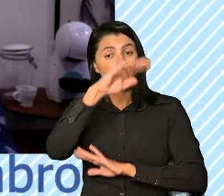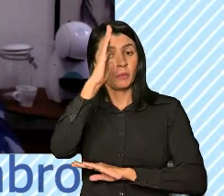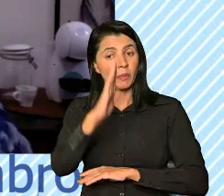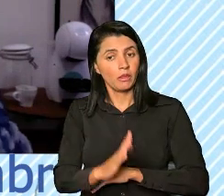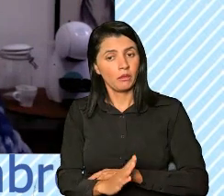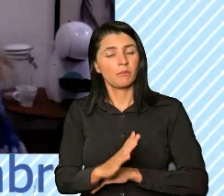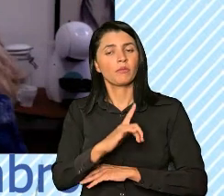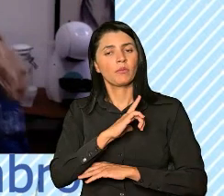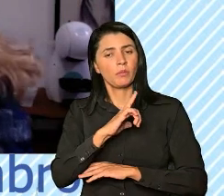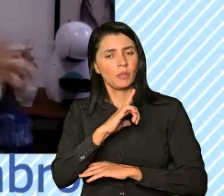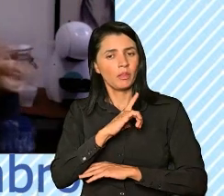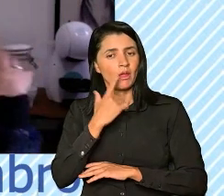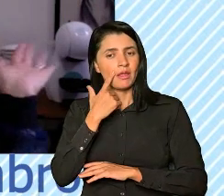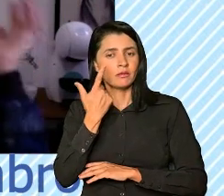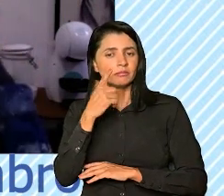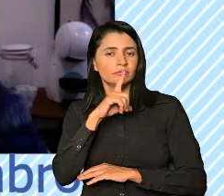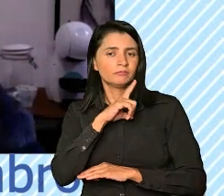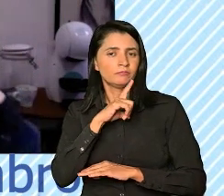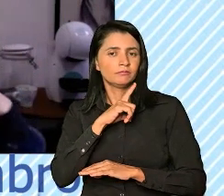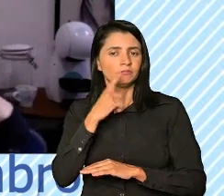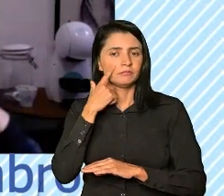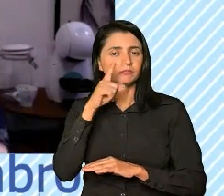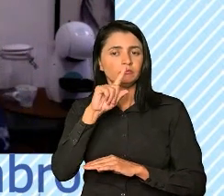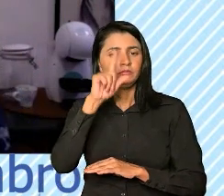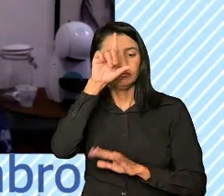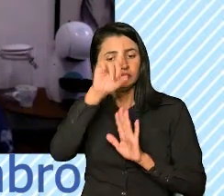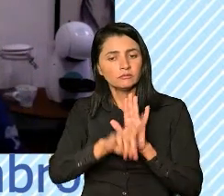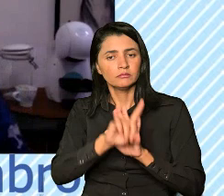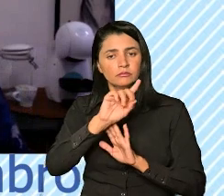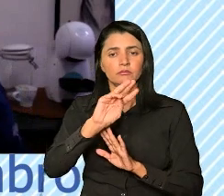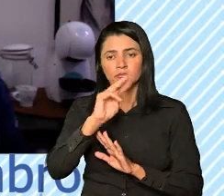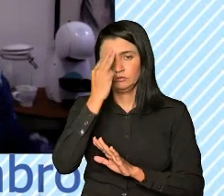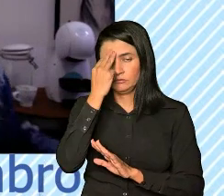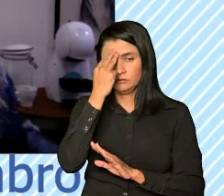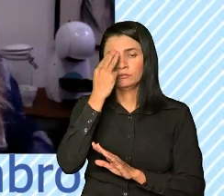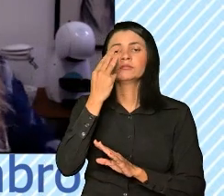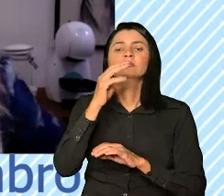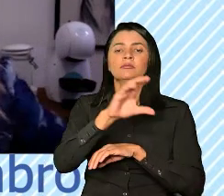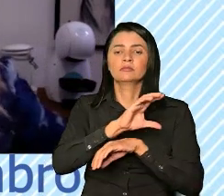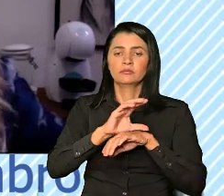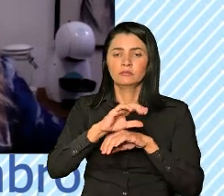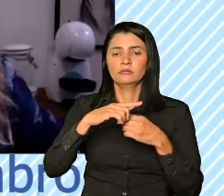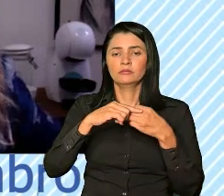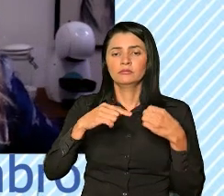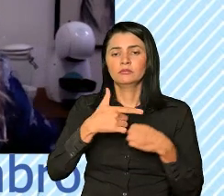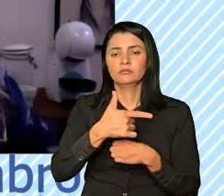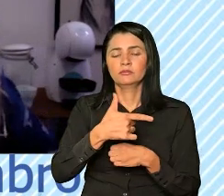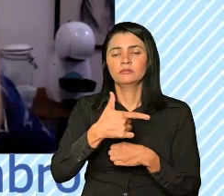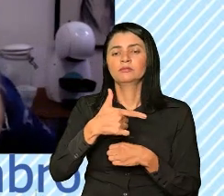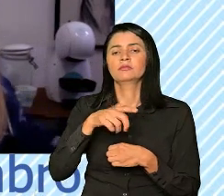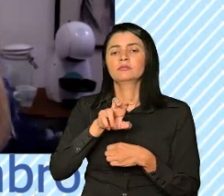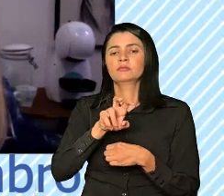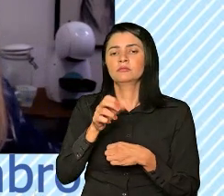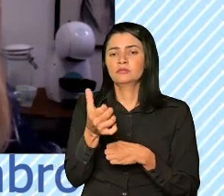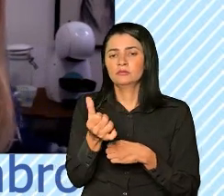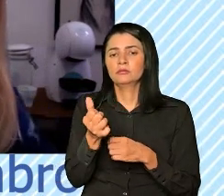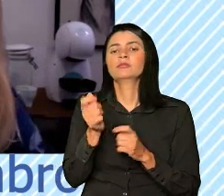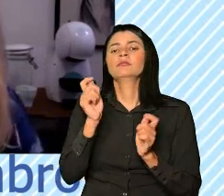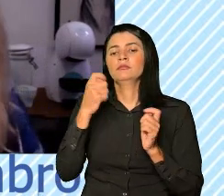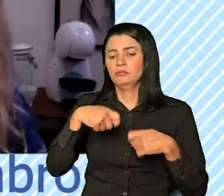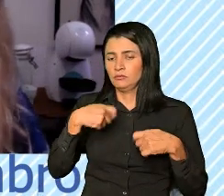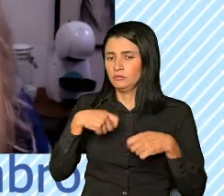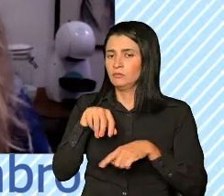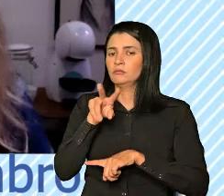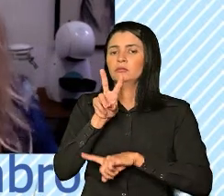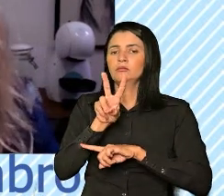menção expressa à proteção do direito à memória no artigo 216 da Constituição Federal, que trata da necessidade de uma proteção